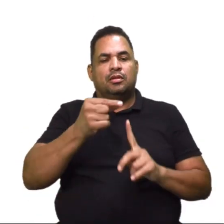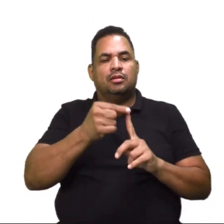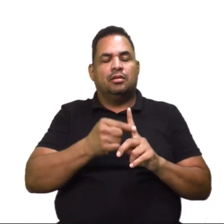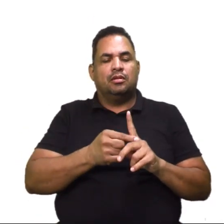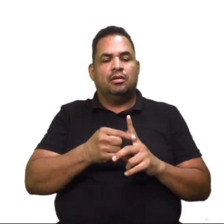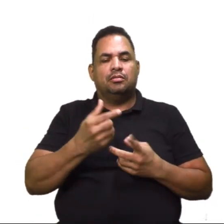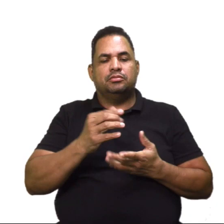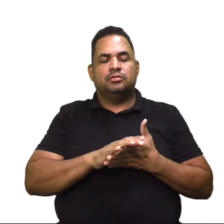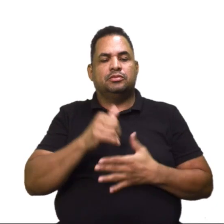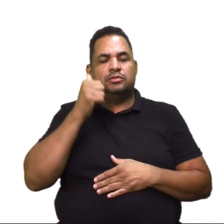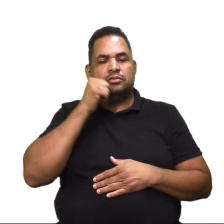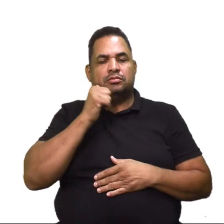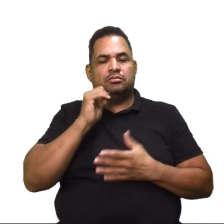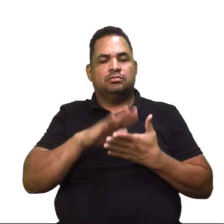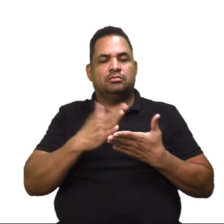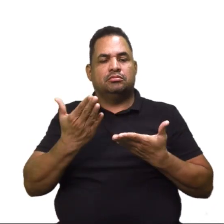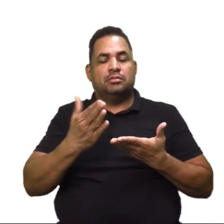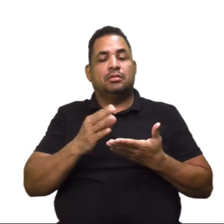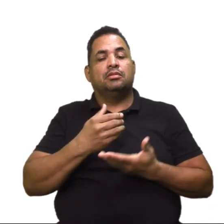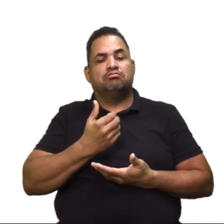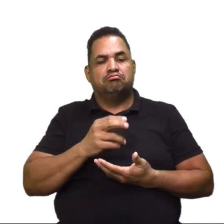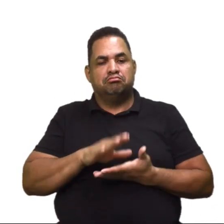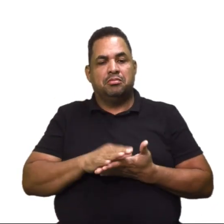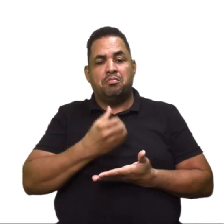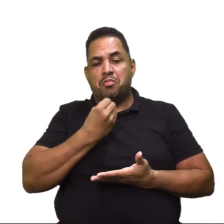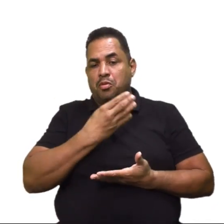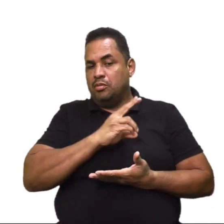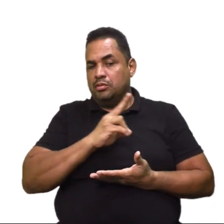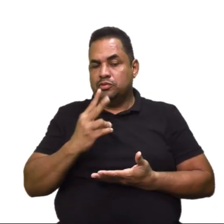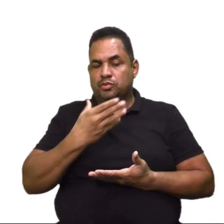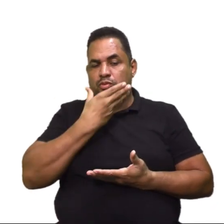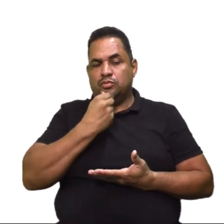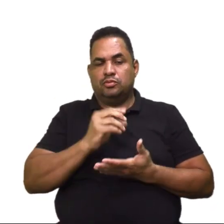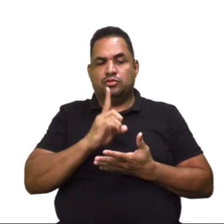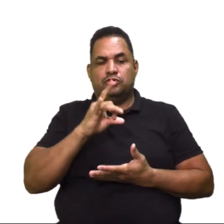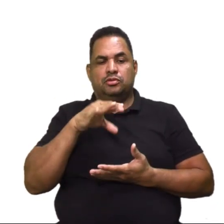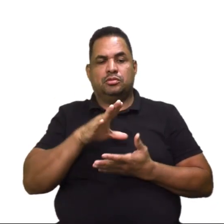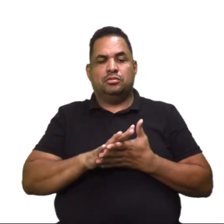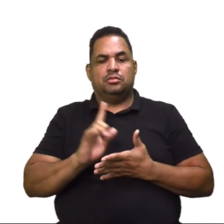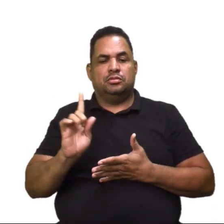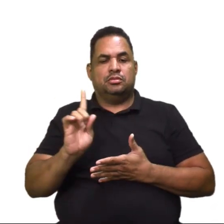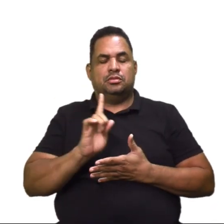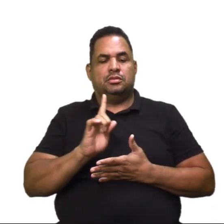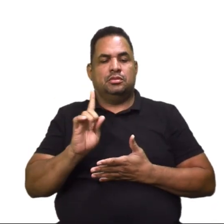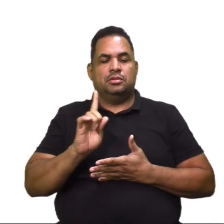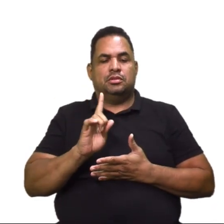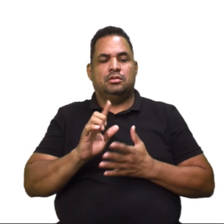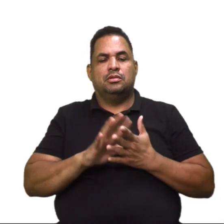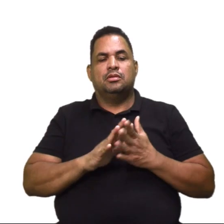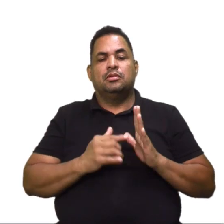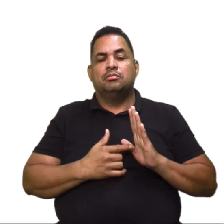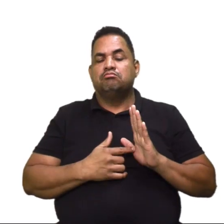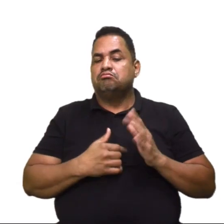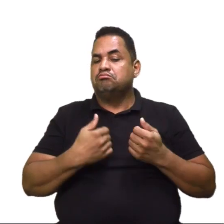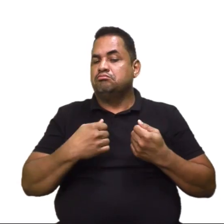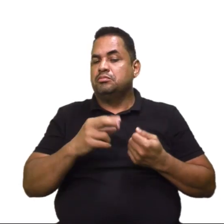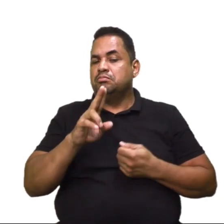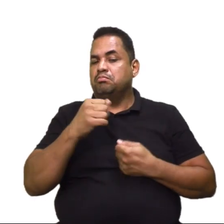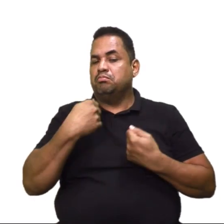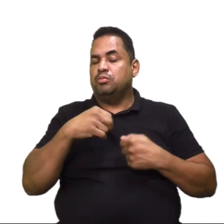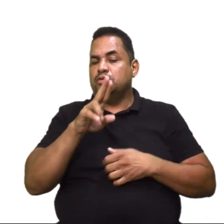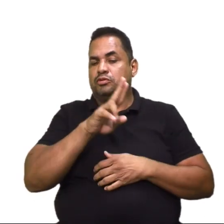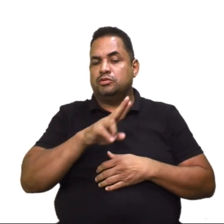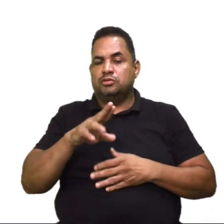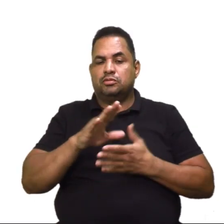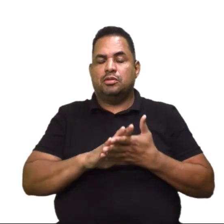é tão eficaz quanto a masculina. O DIU não é indicado para mulheres jovens, já que